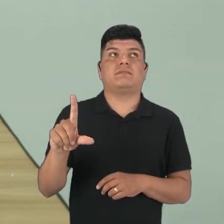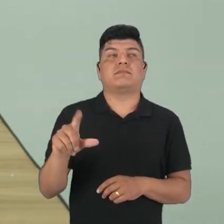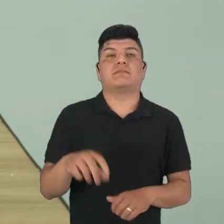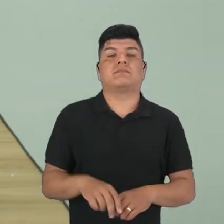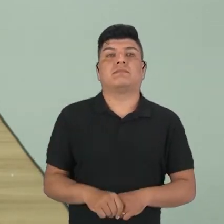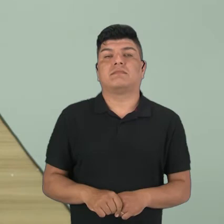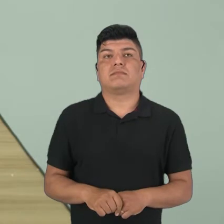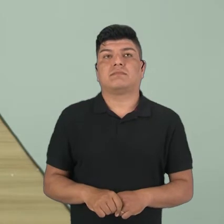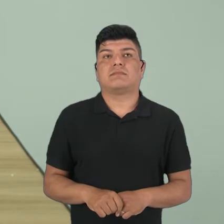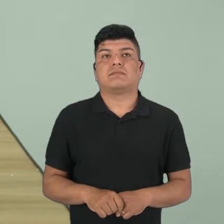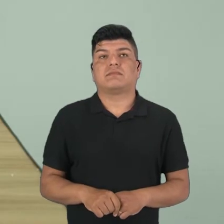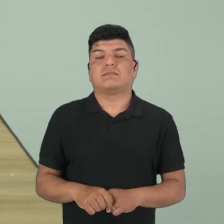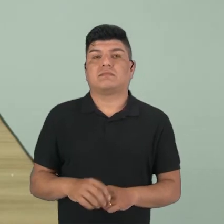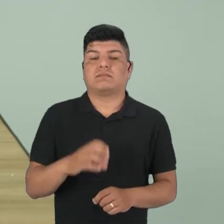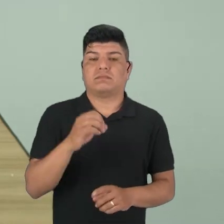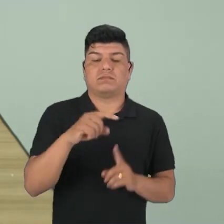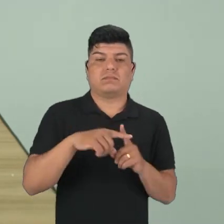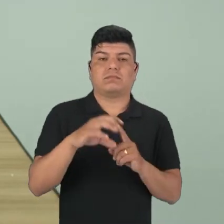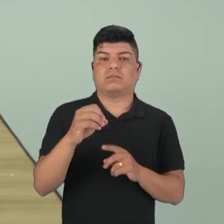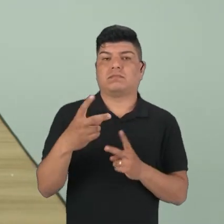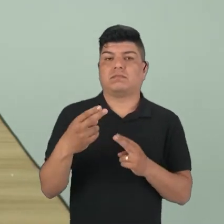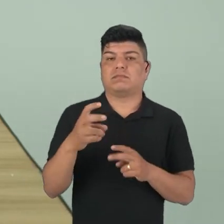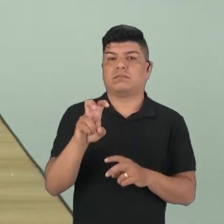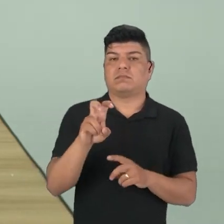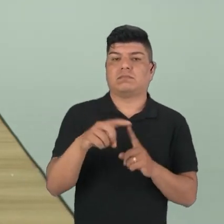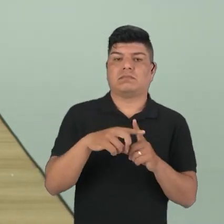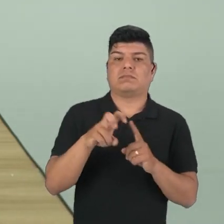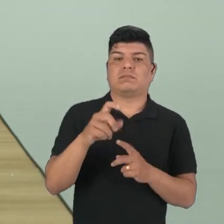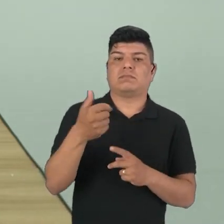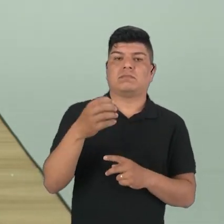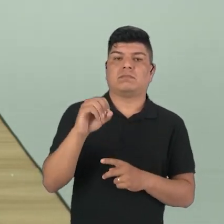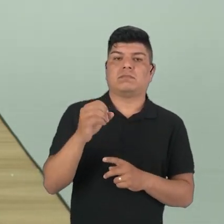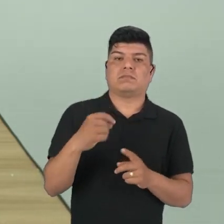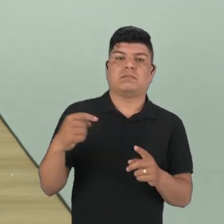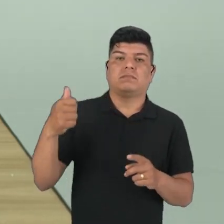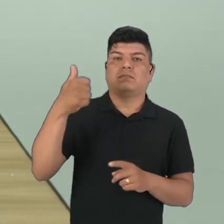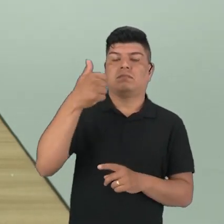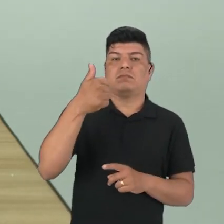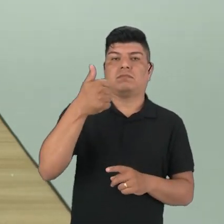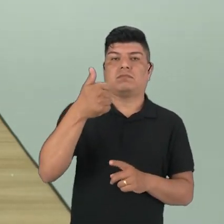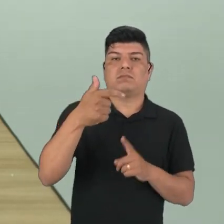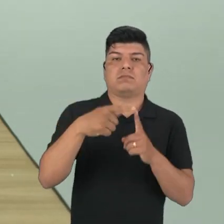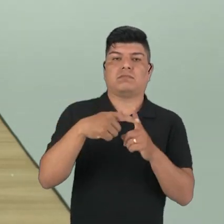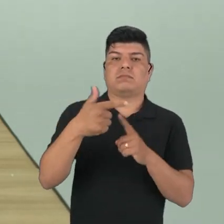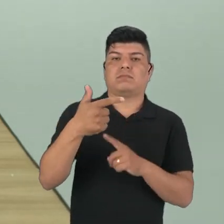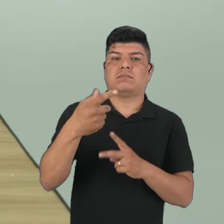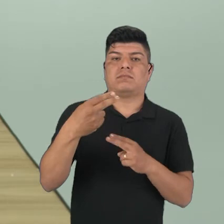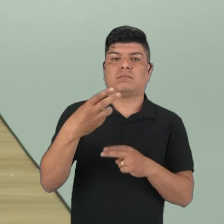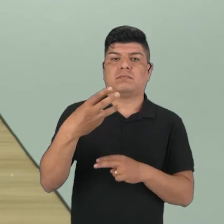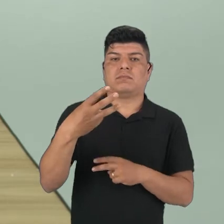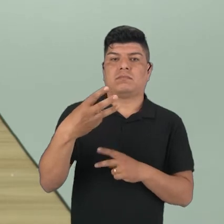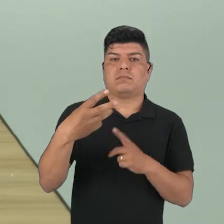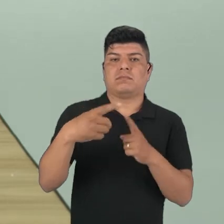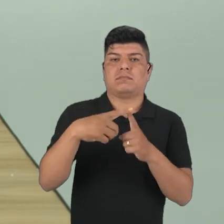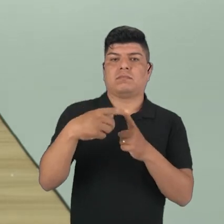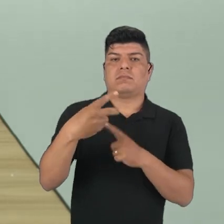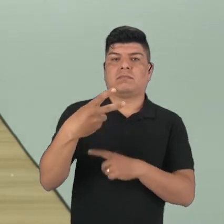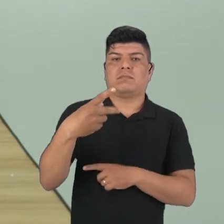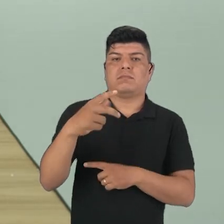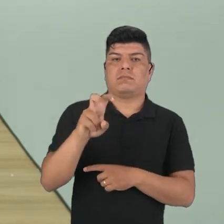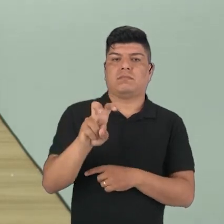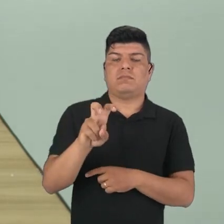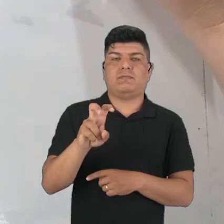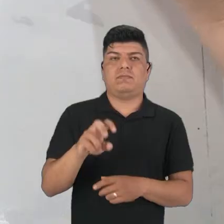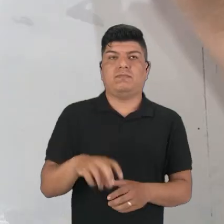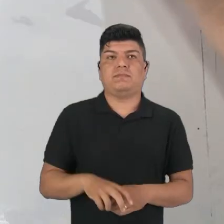500, né? 0 mais 0, 0. 5 mais 5, 10, vai 1. 1 mais 2, 3, mais 2, 5. Então,